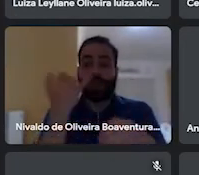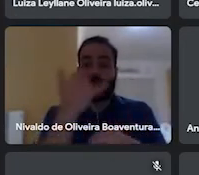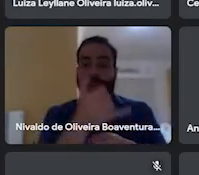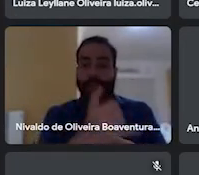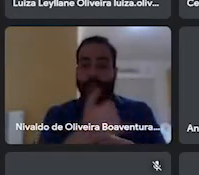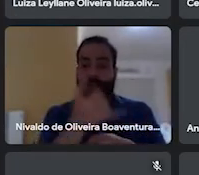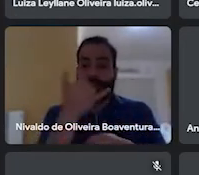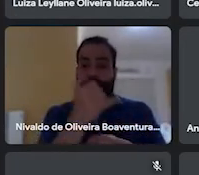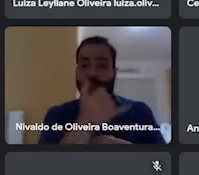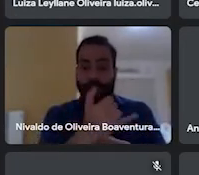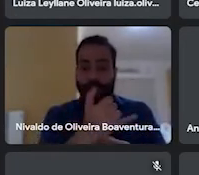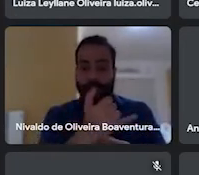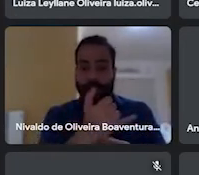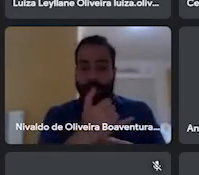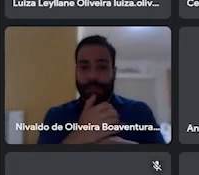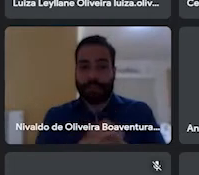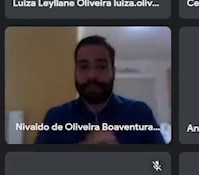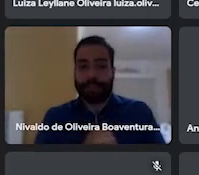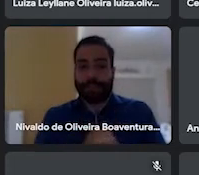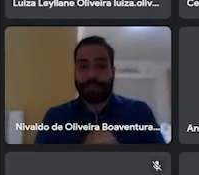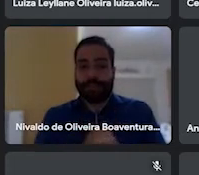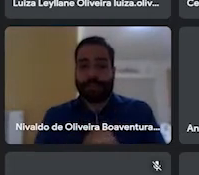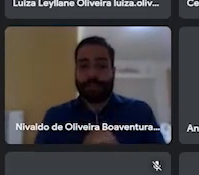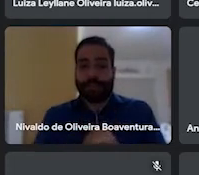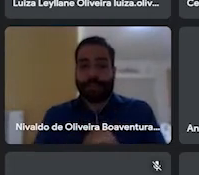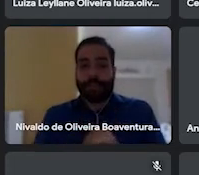eletricidade. Para você